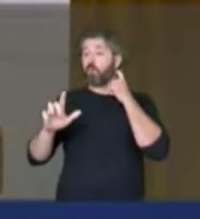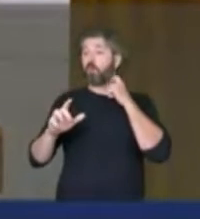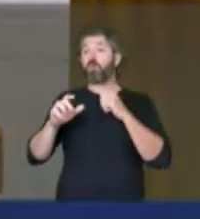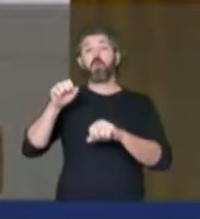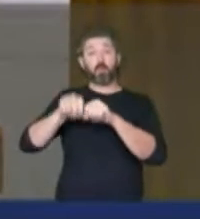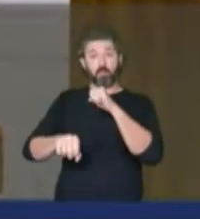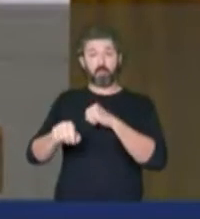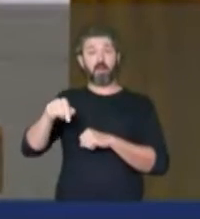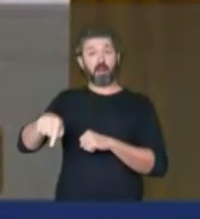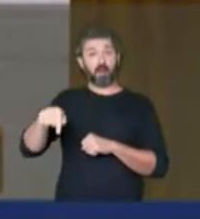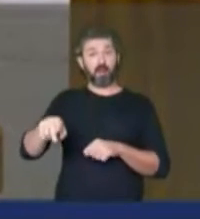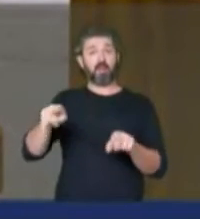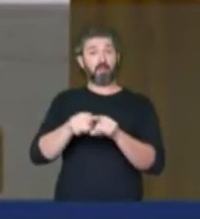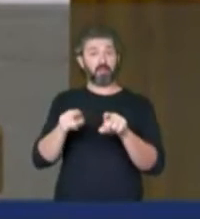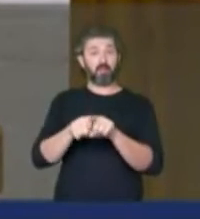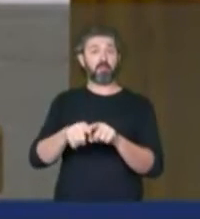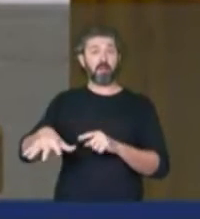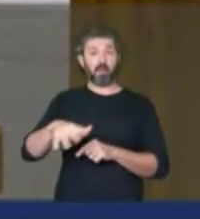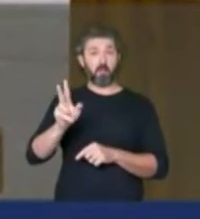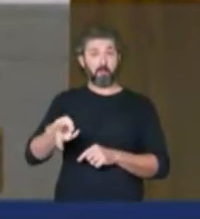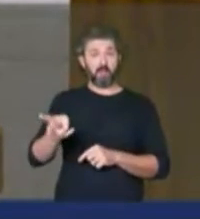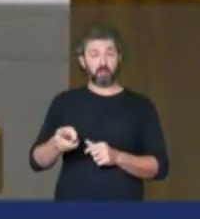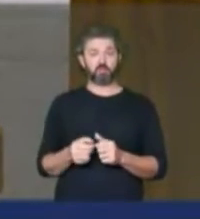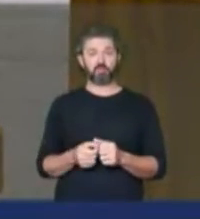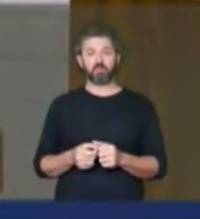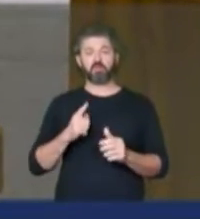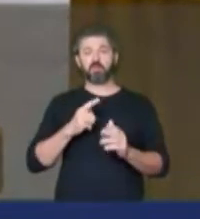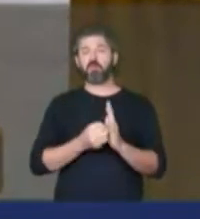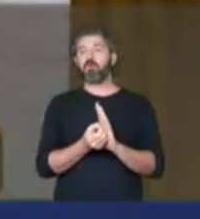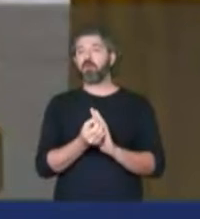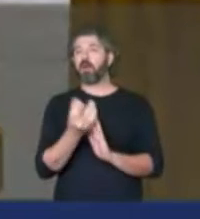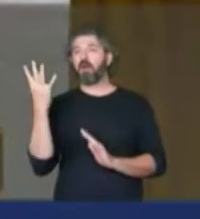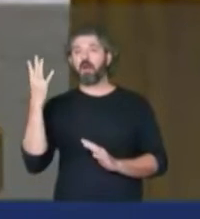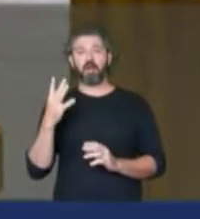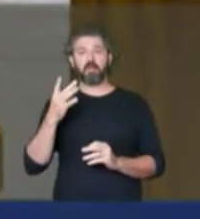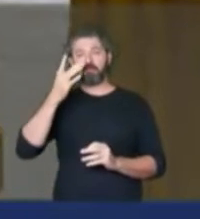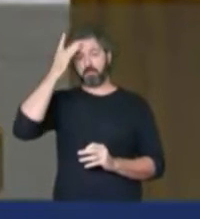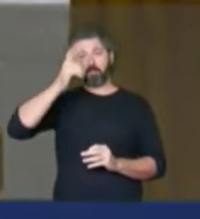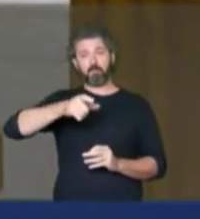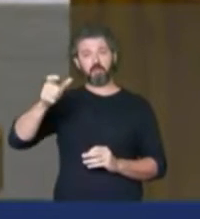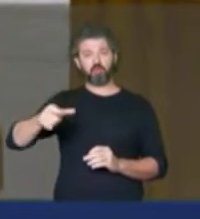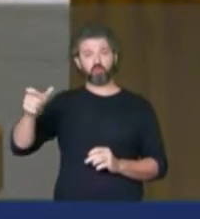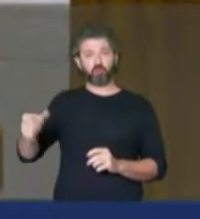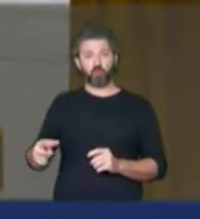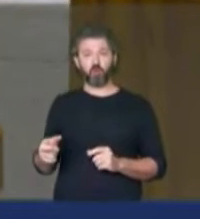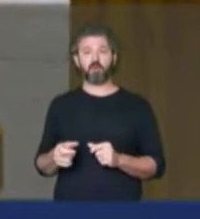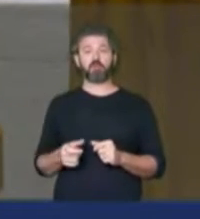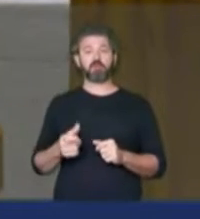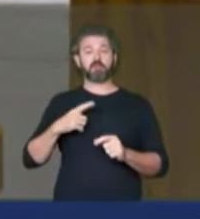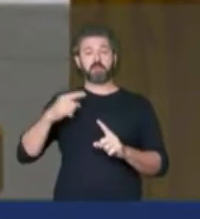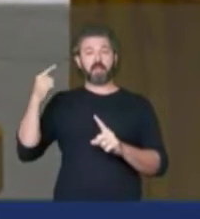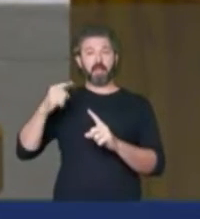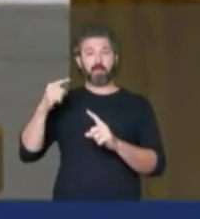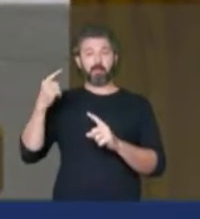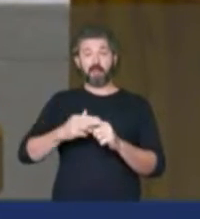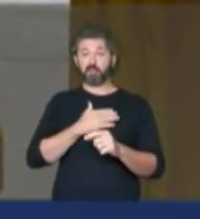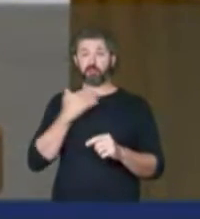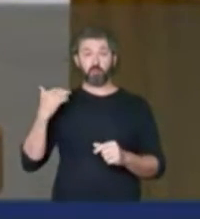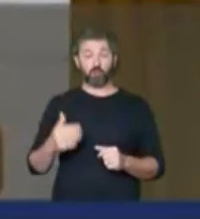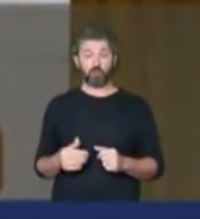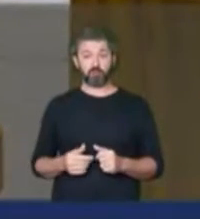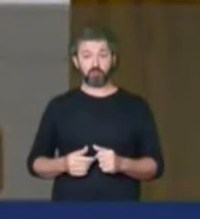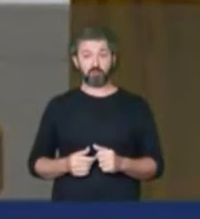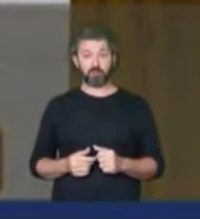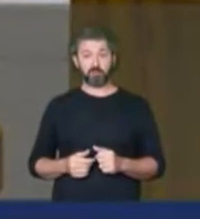assassinado na região. E que nós temos diversas pessoas que estão ameaçadas de